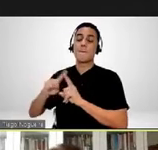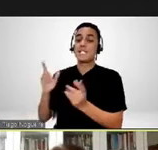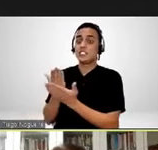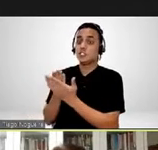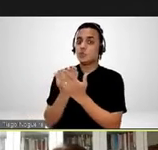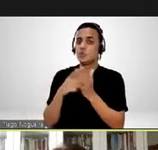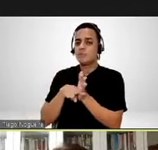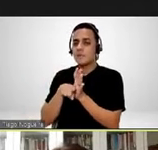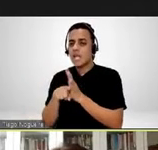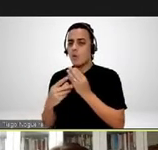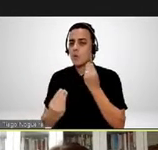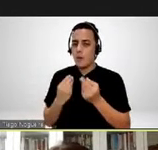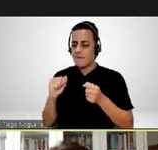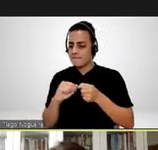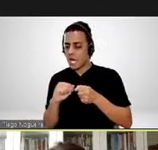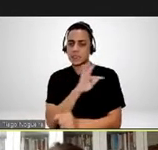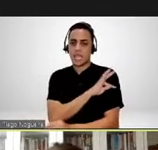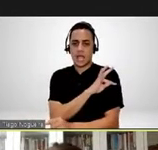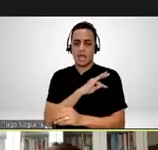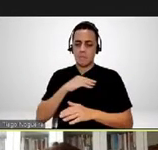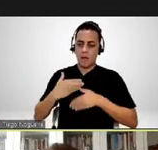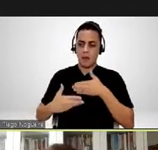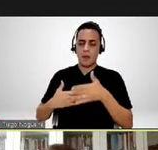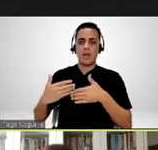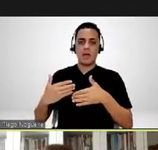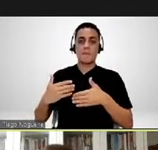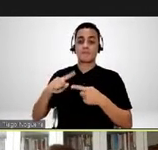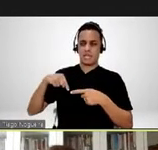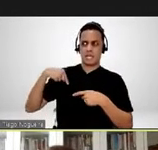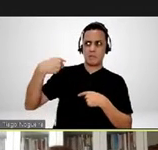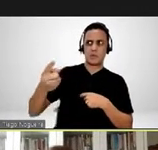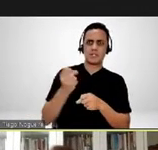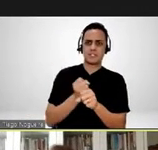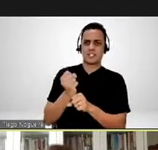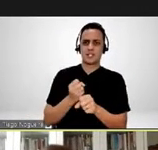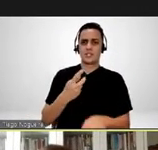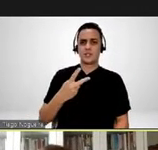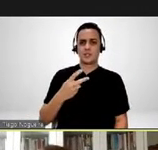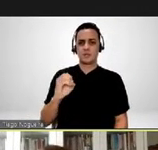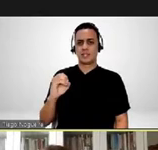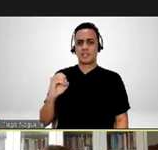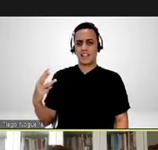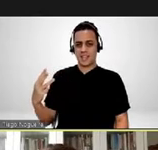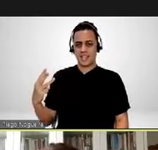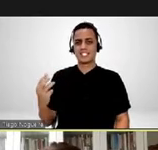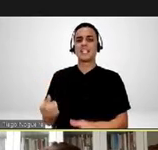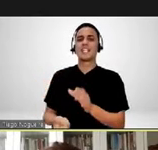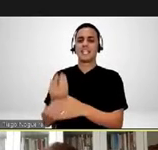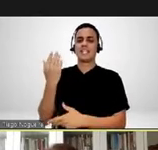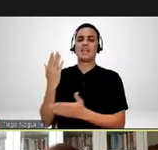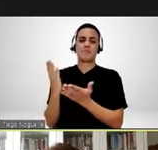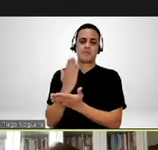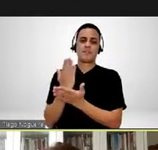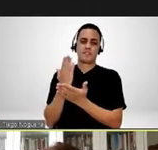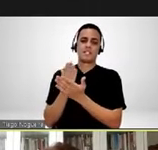Ele, inclusive, então, há alguns anos mais tarde, no ano de 2003, publica material, um livro,